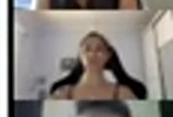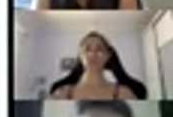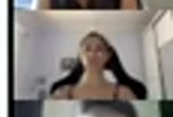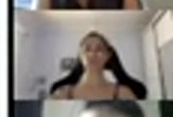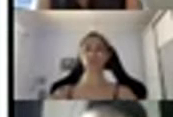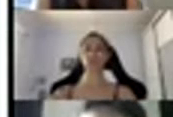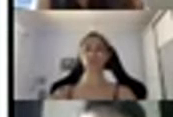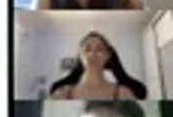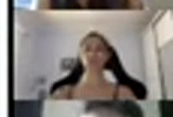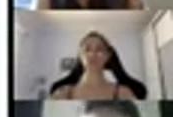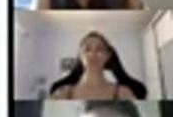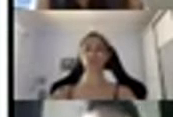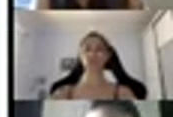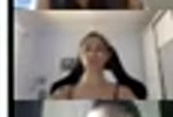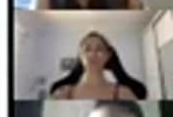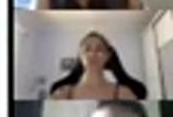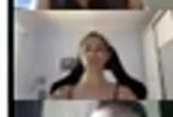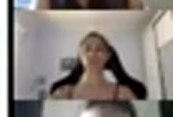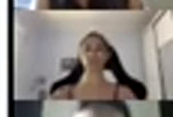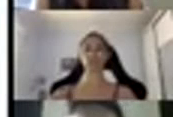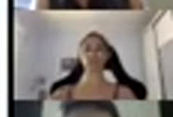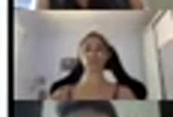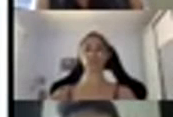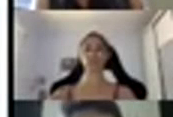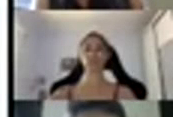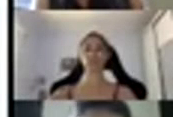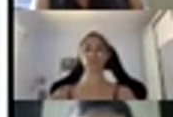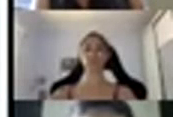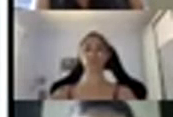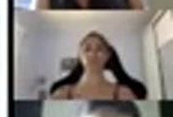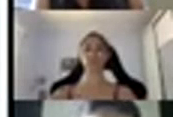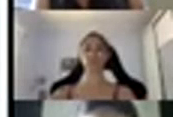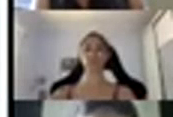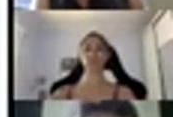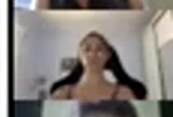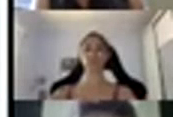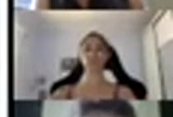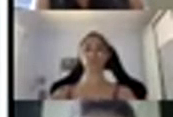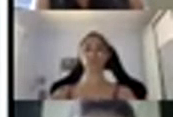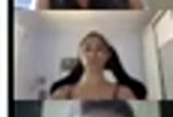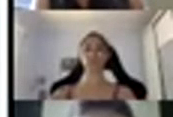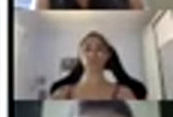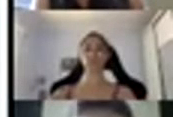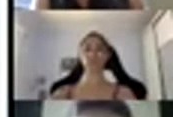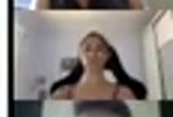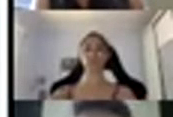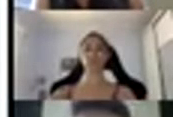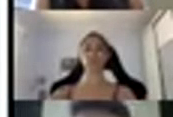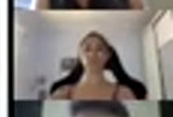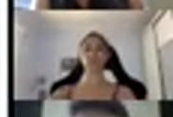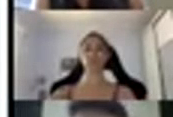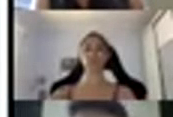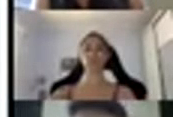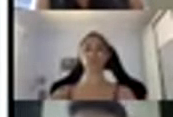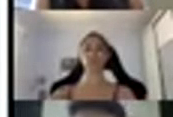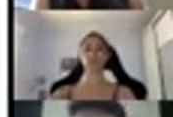que são internados e ficam lá. Pode ser o paciente que ele foi internado hoje e liberou amanhã. São internações por dia. Mas estava em 64